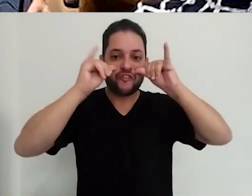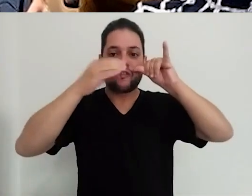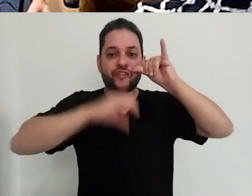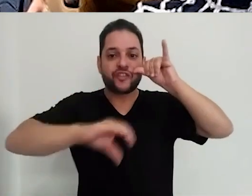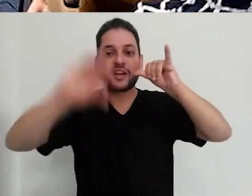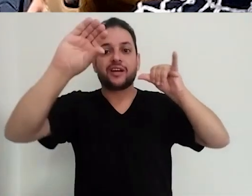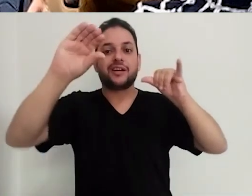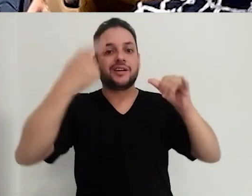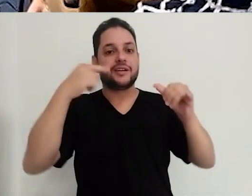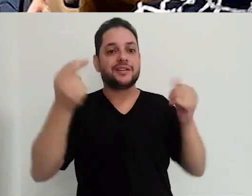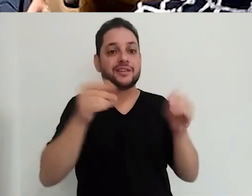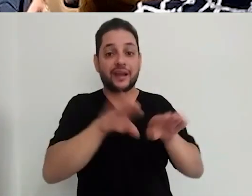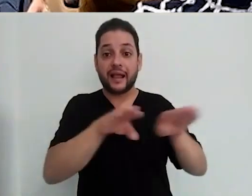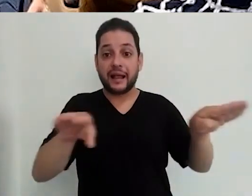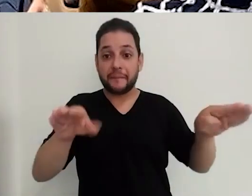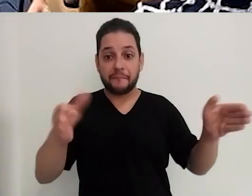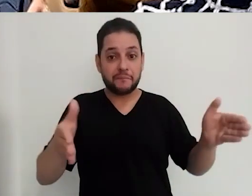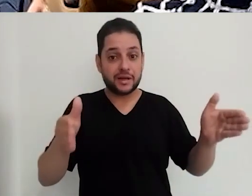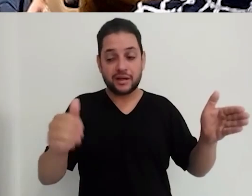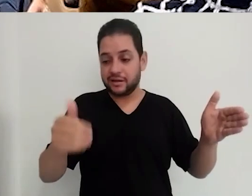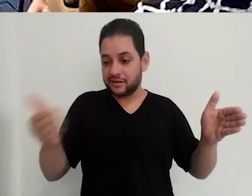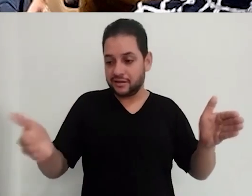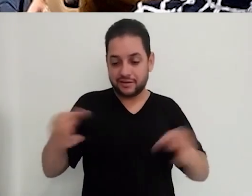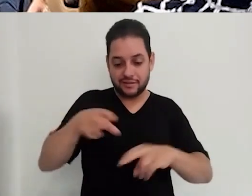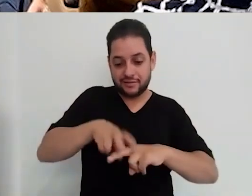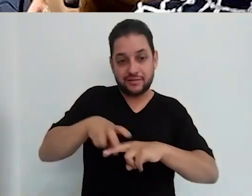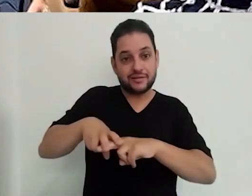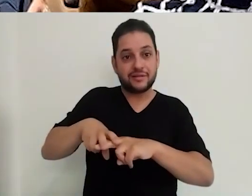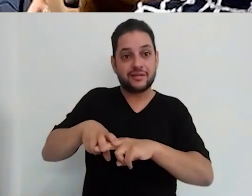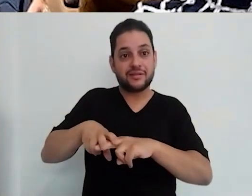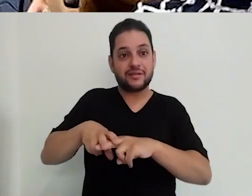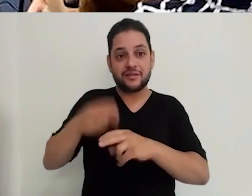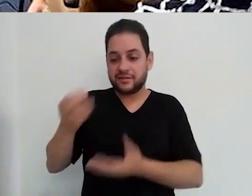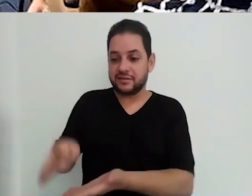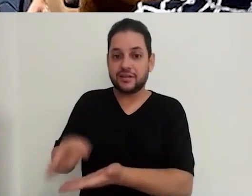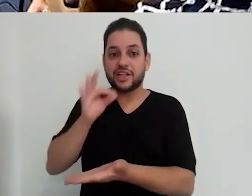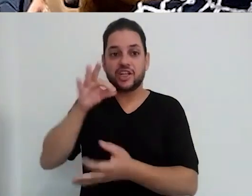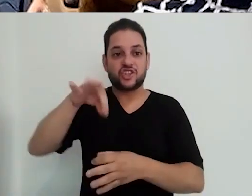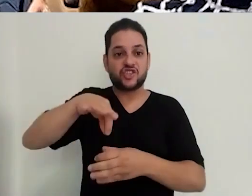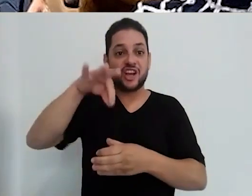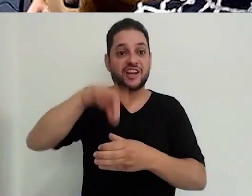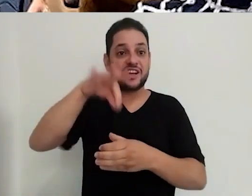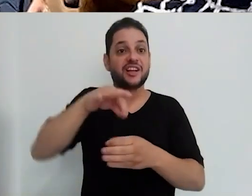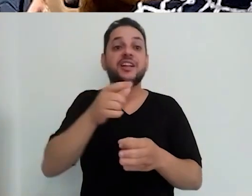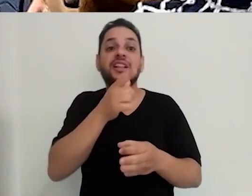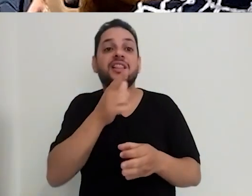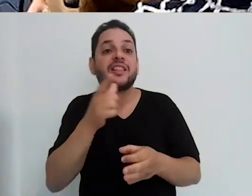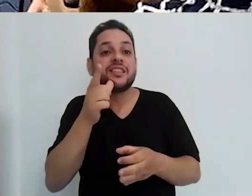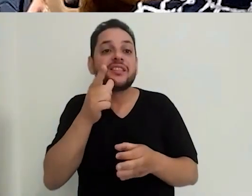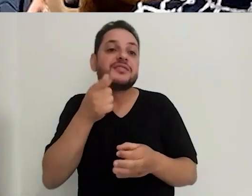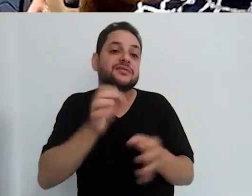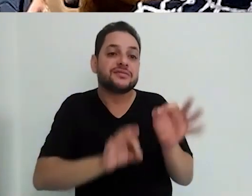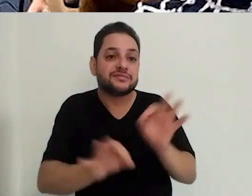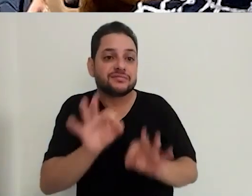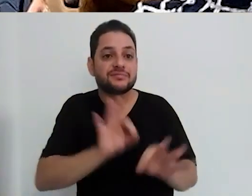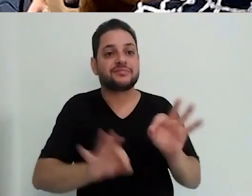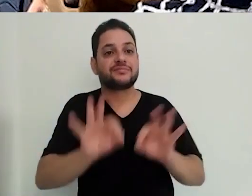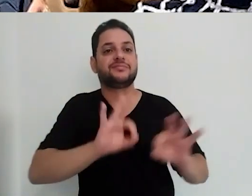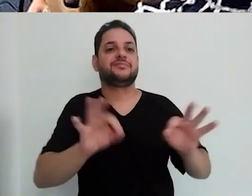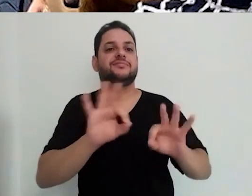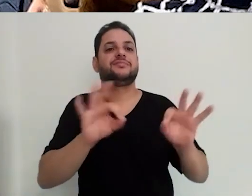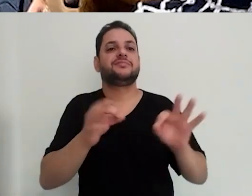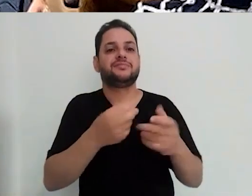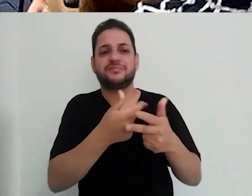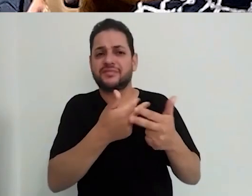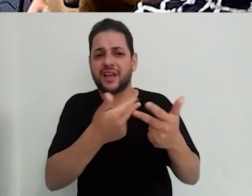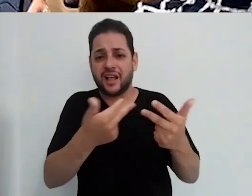mesa lateral do sofá onde eu estava botando o meu chá, porque ele preparou um lanche para a gente, assim, super fofo, tinha bem casado, sabe, tinha